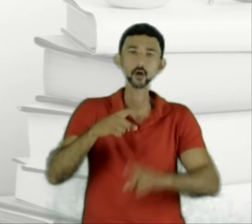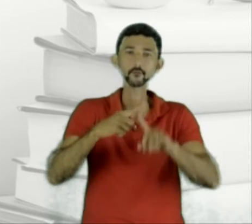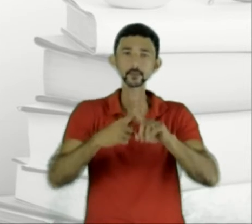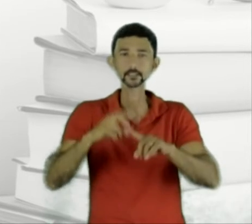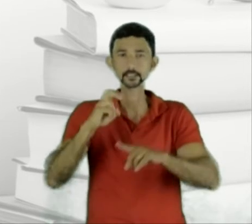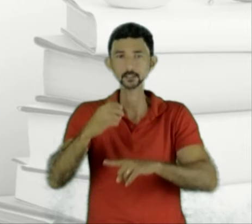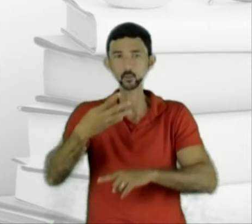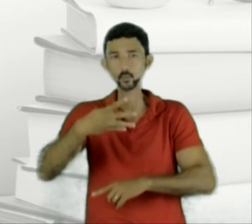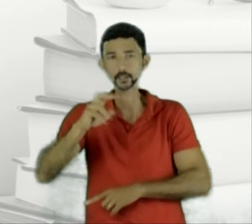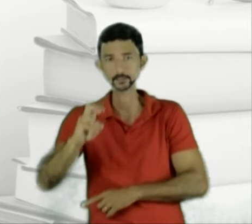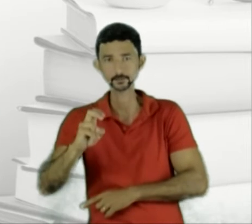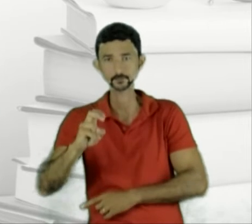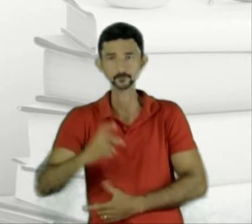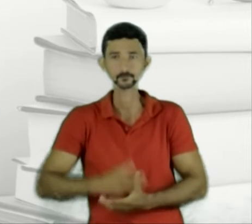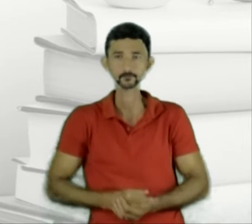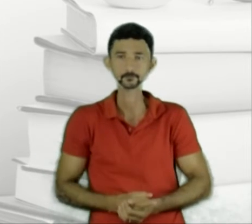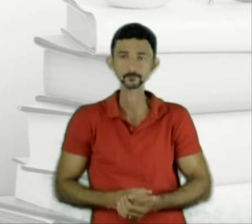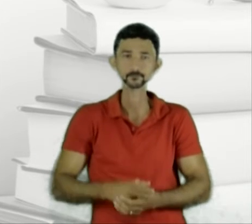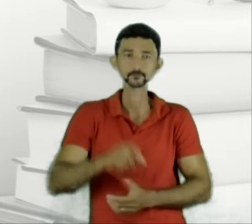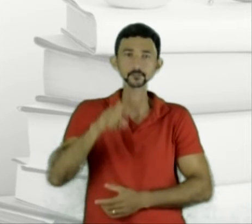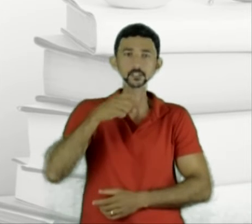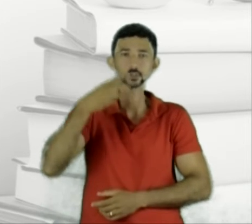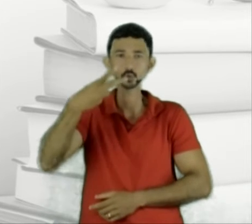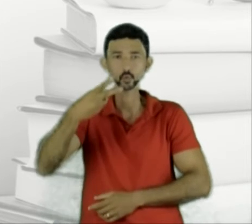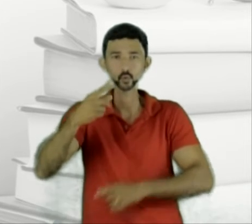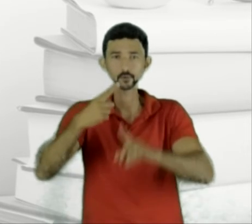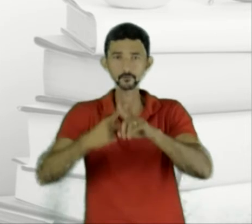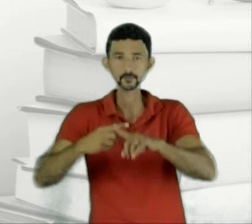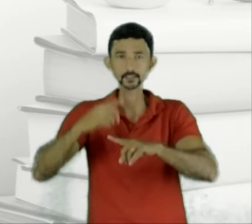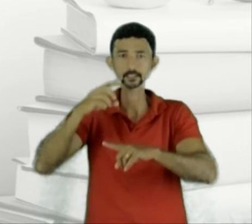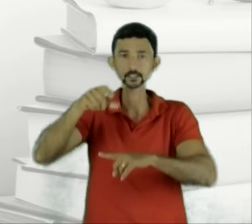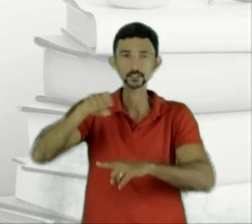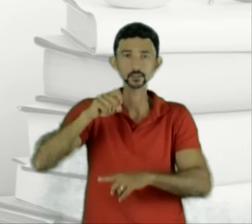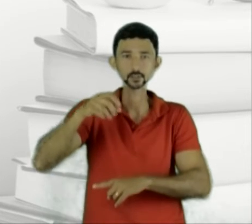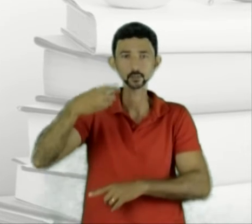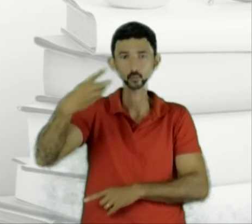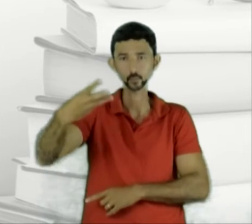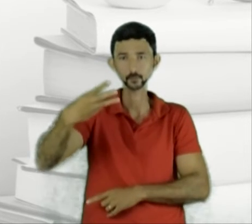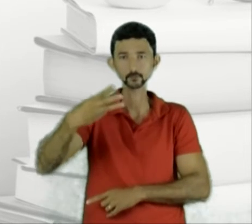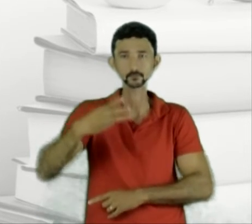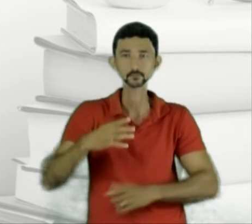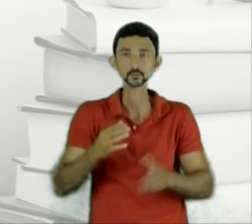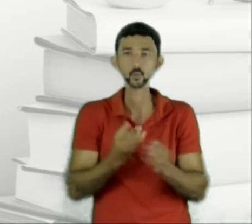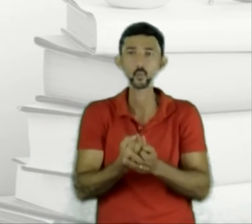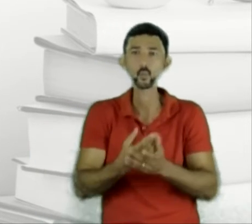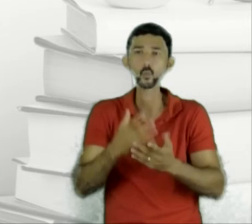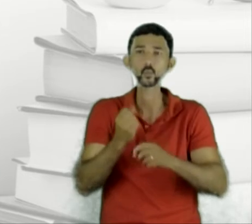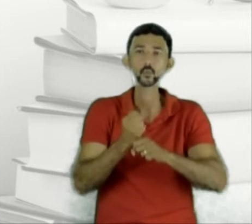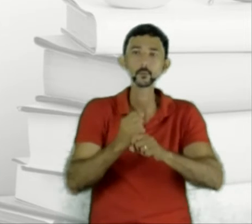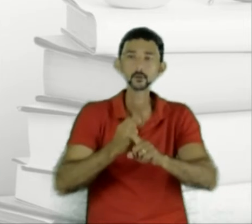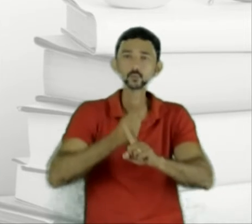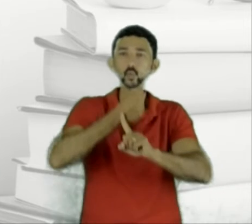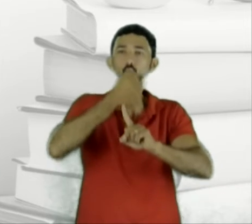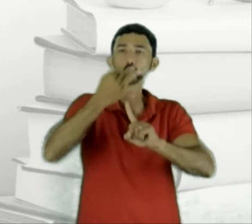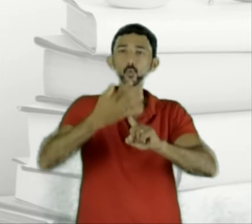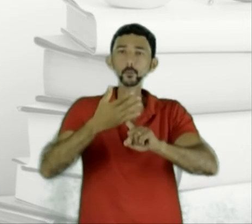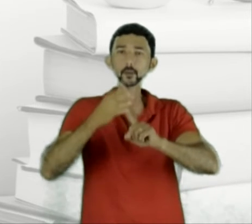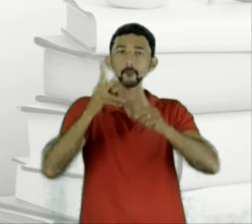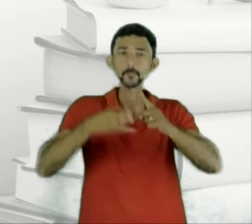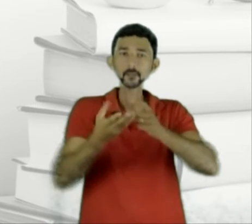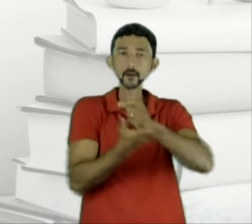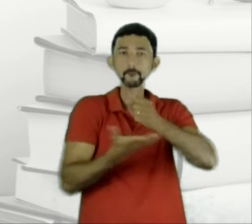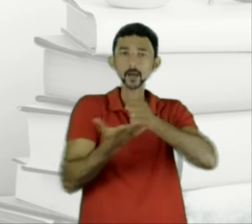dá 45, x² vezes x ao cubo. Isso aí é uma propriedade do produto de potências de mesma